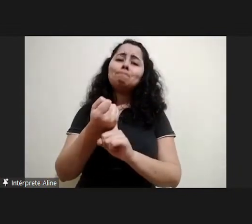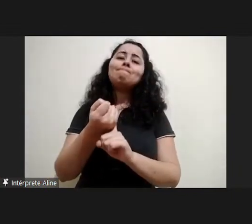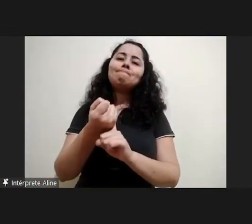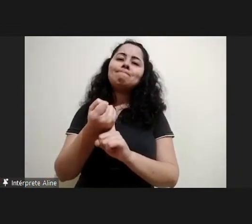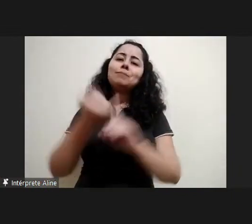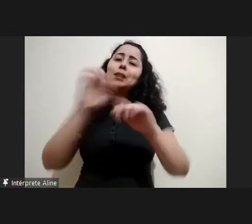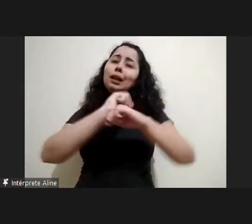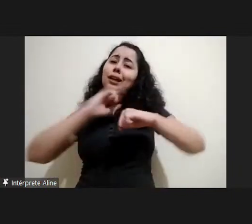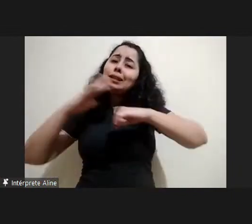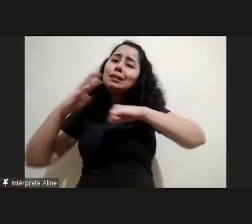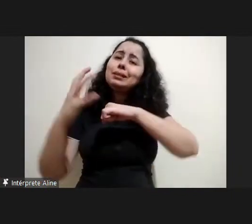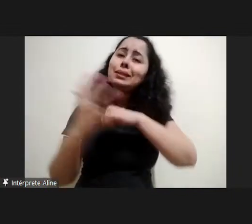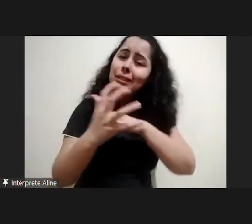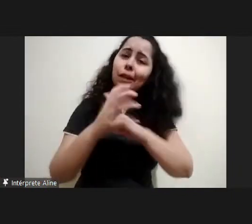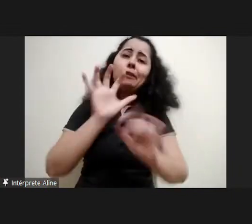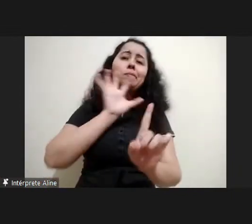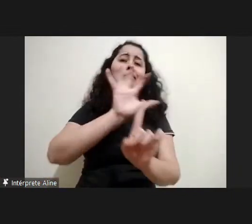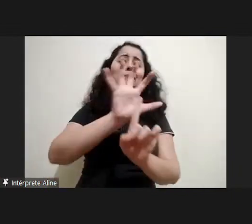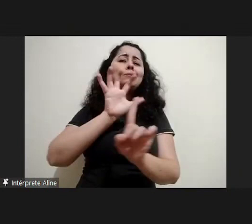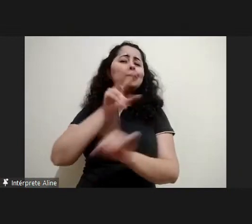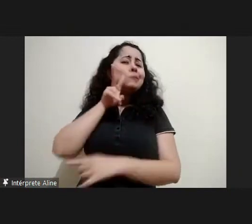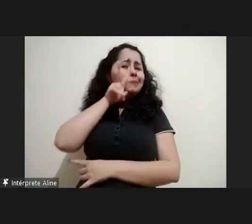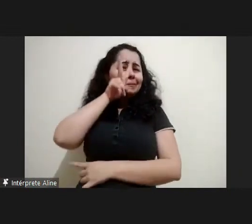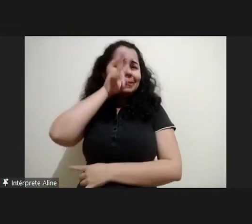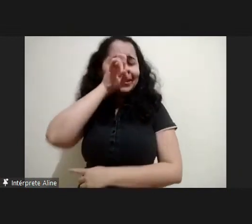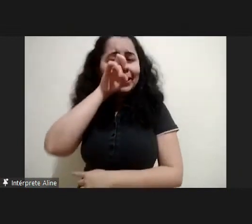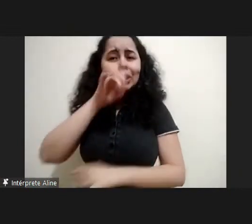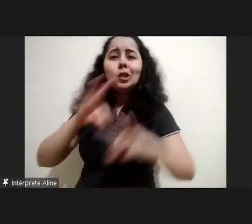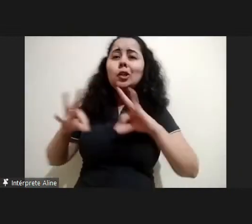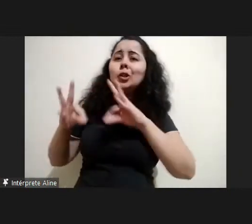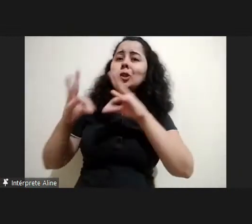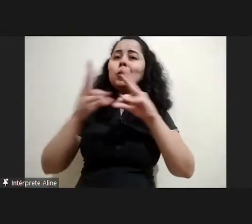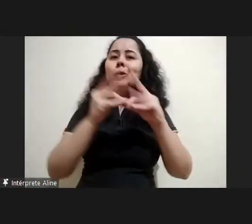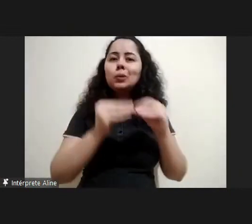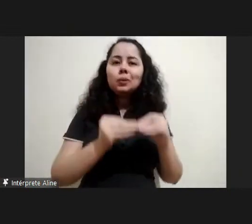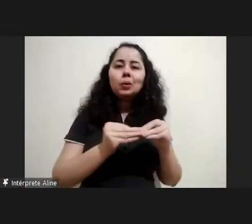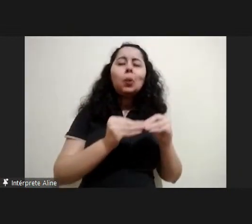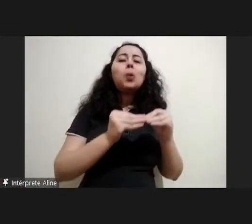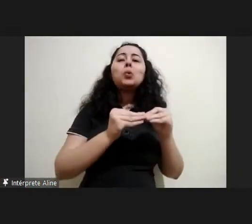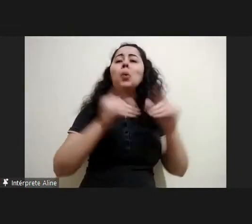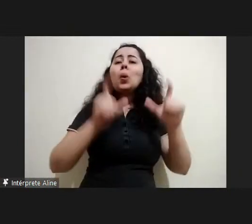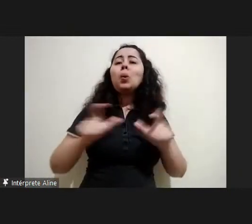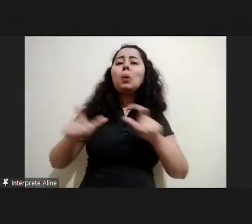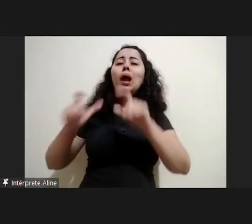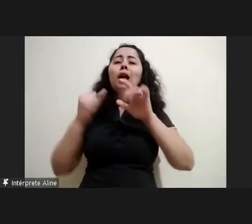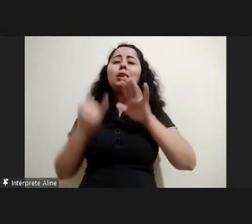muito fortemente todas as instituições que não seriam diferentes com as universidades.